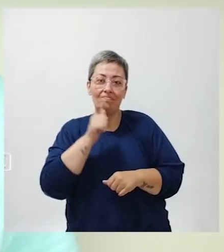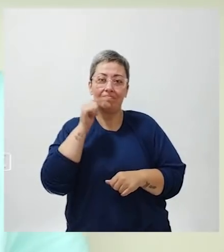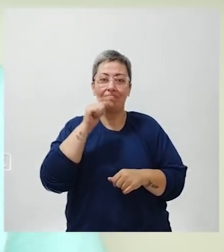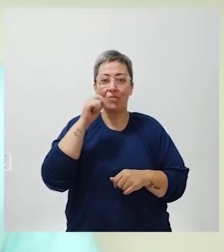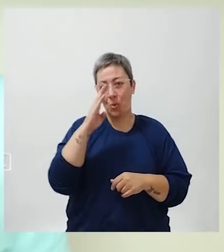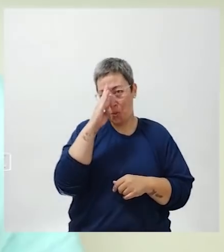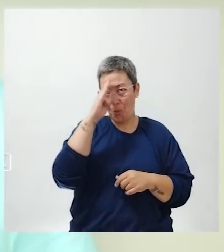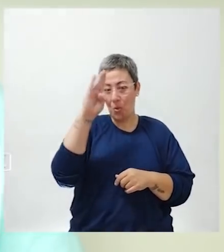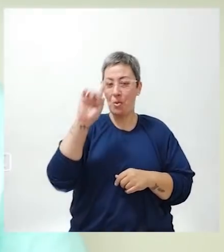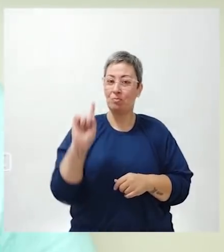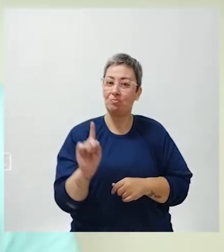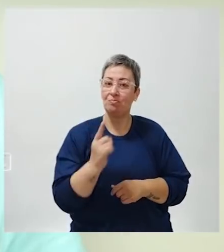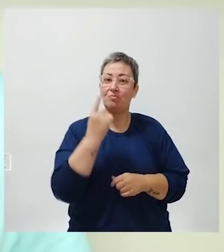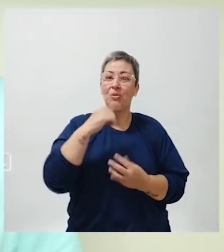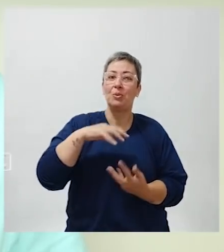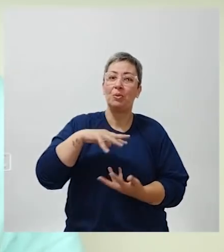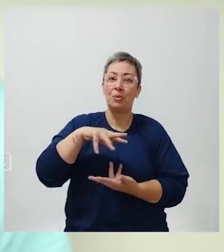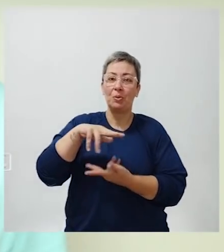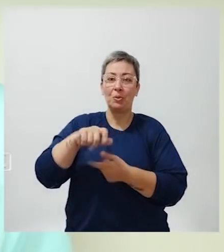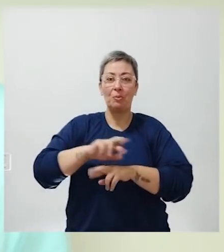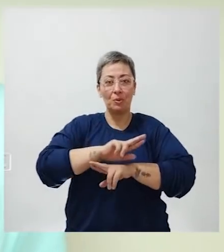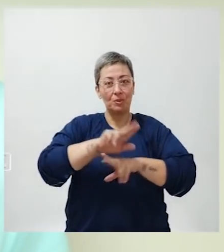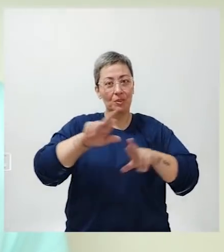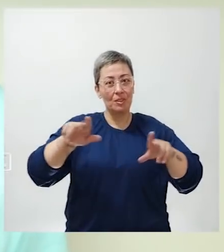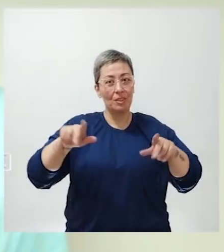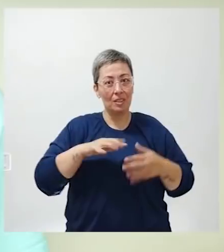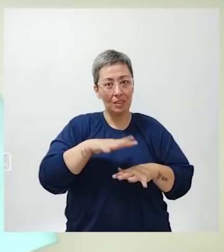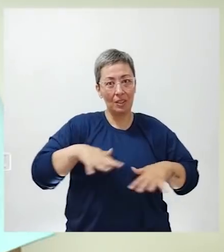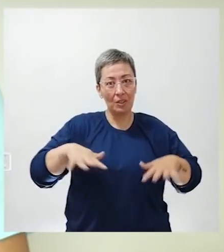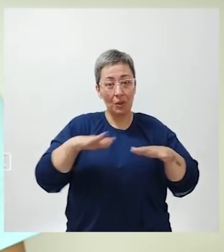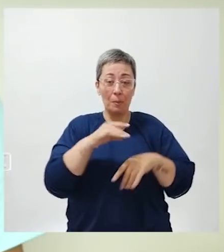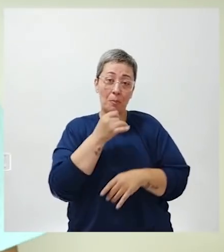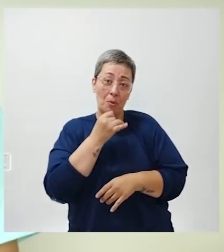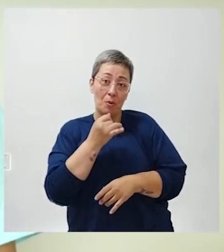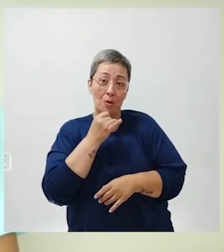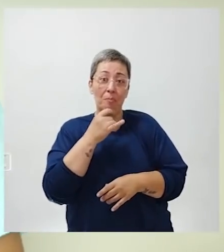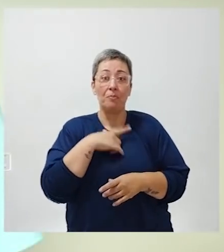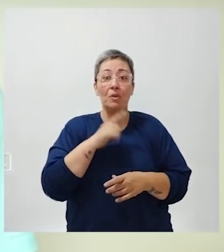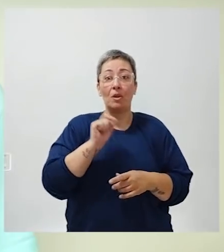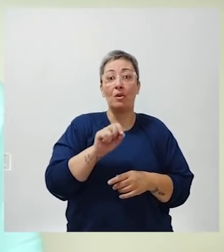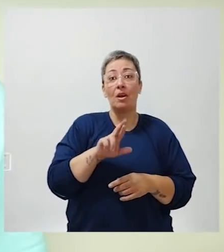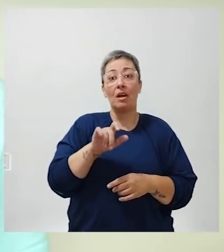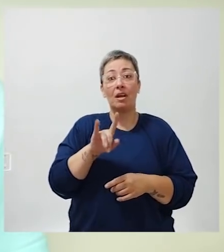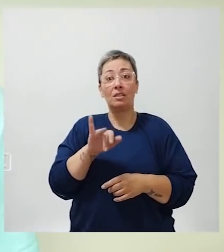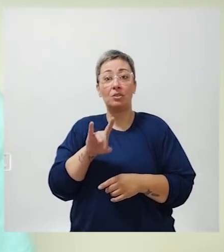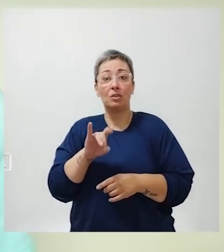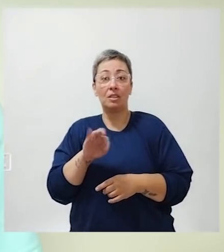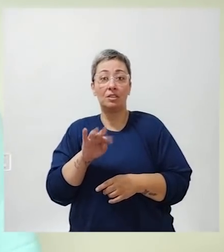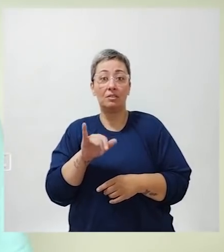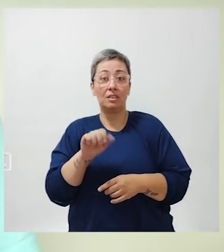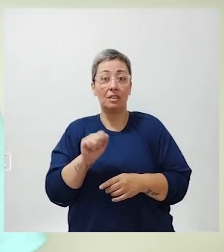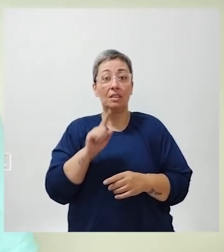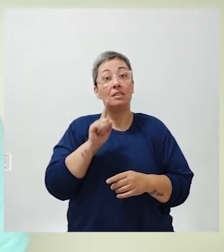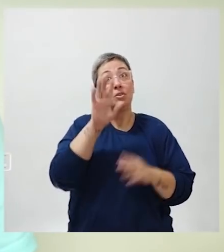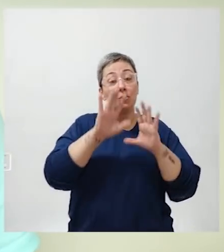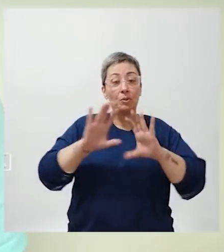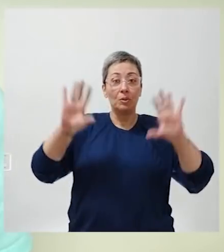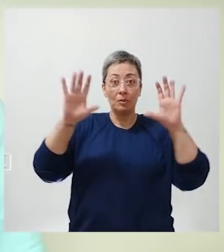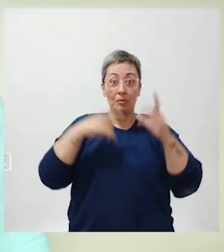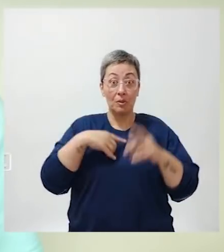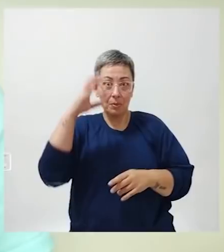em pioneiras por todo o mundo em diferentes ramos, como por exemplo o da radioatividade do